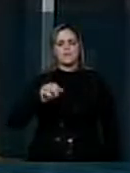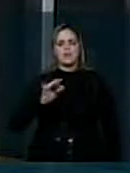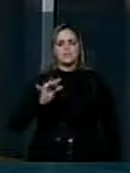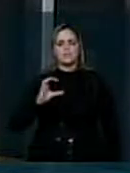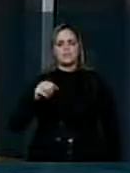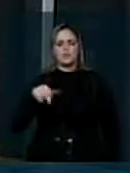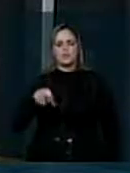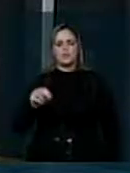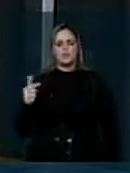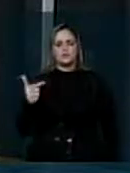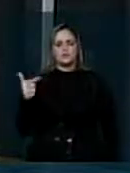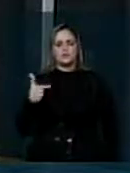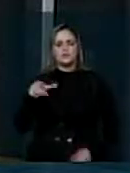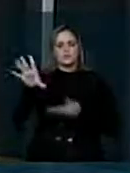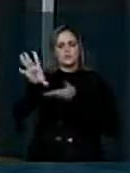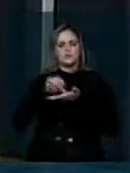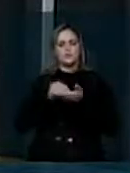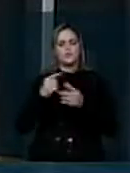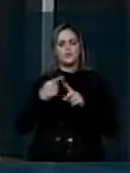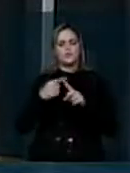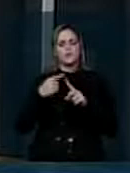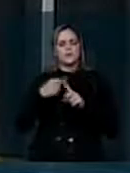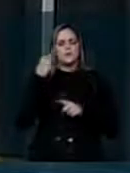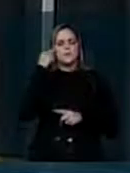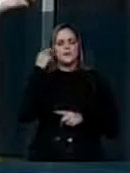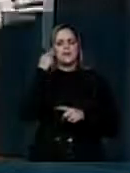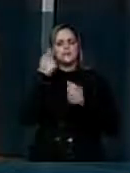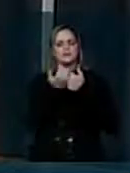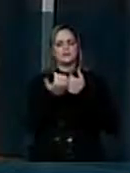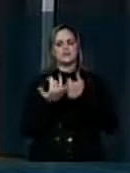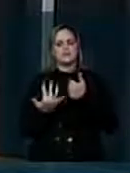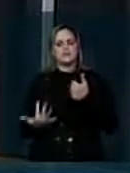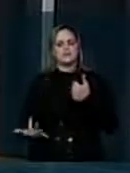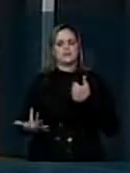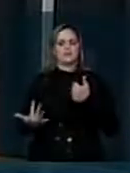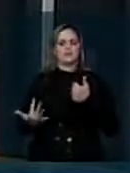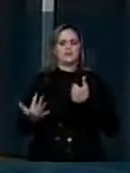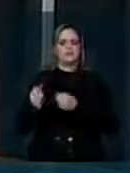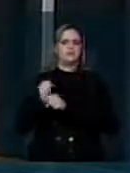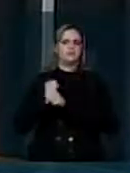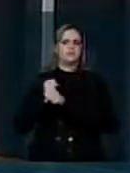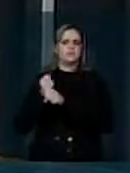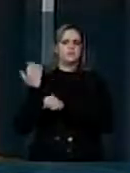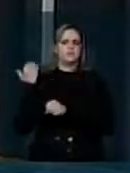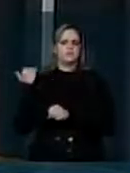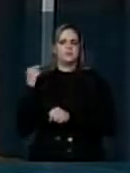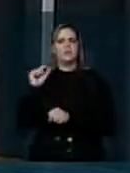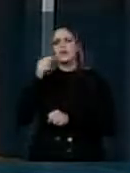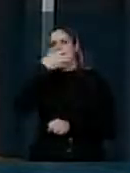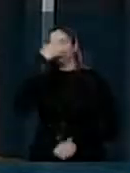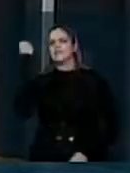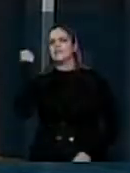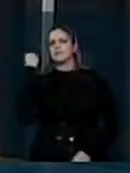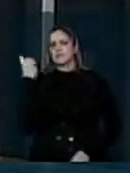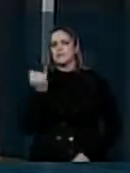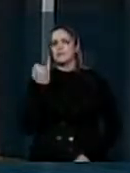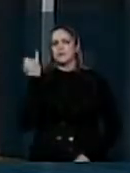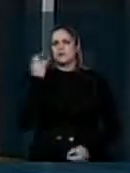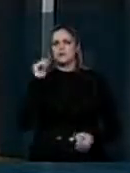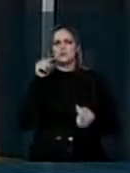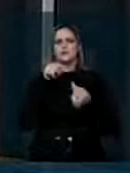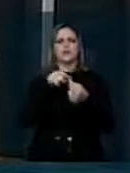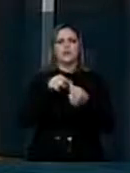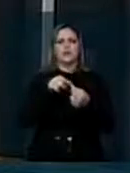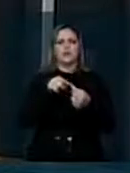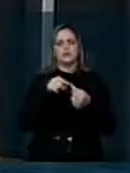que novamente a hierarquia tendeu nesses últimos anos a esquecer e, portanto, a prejudicar